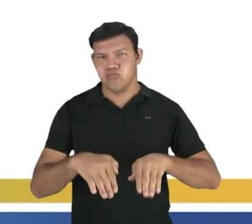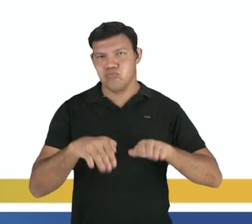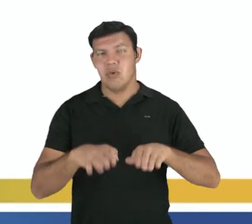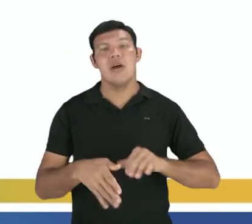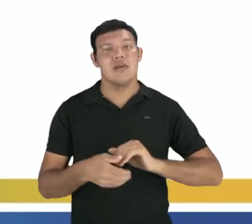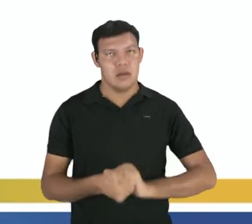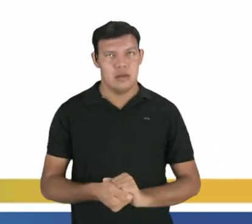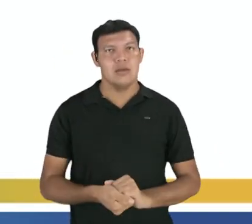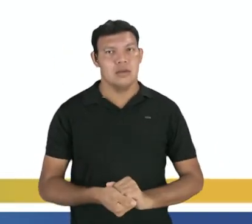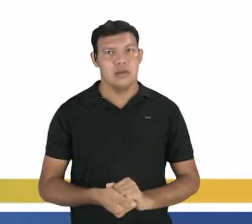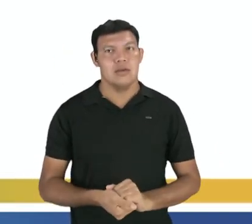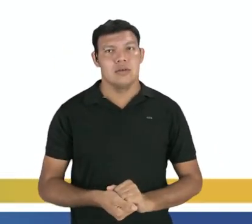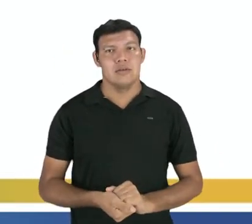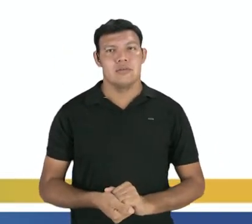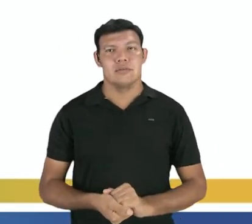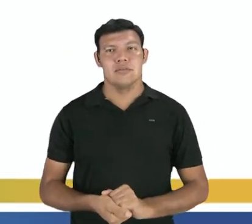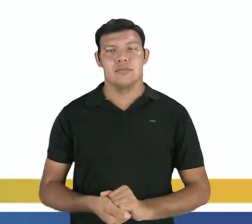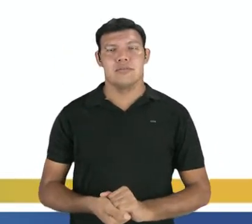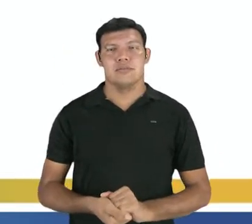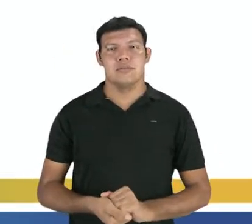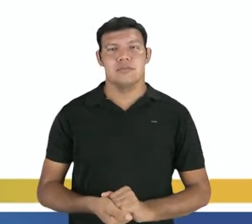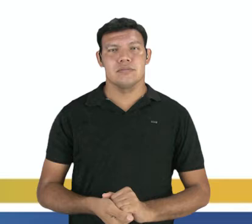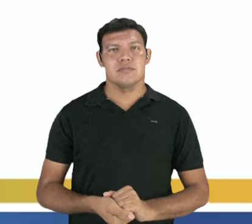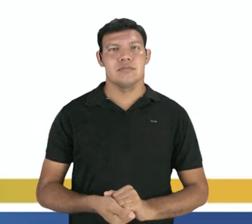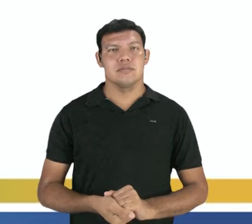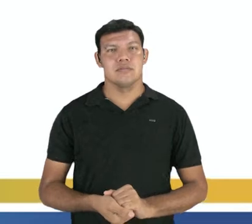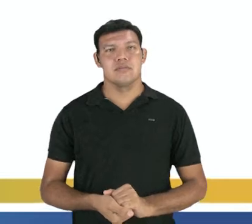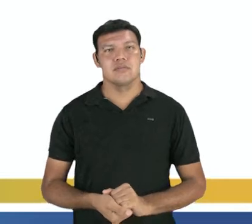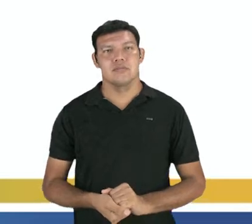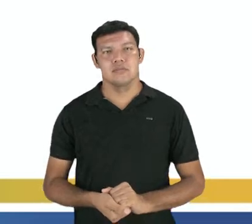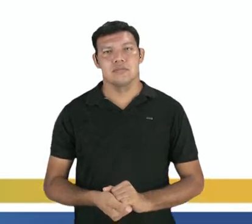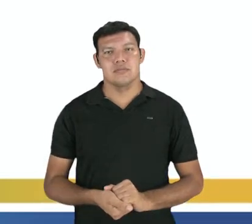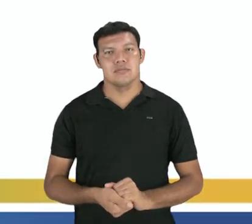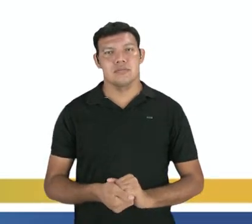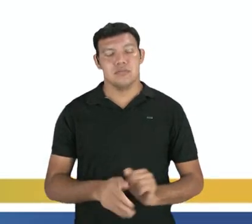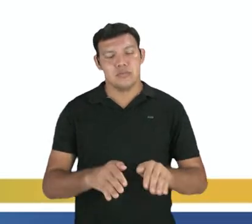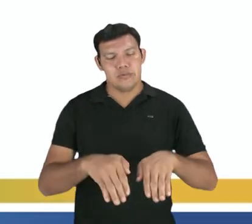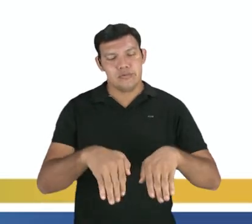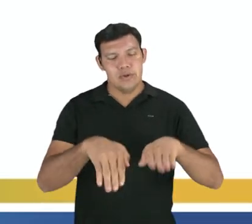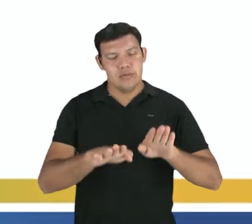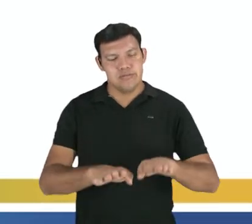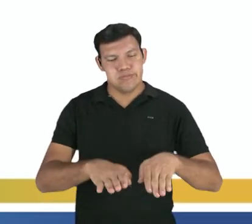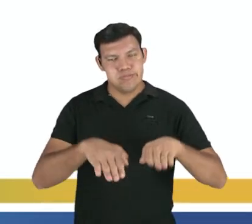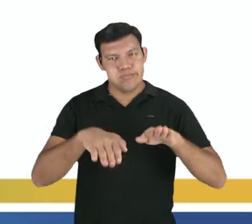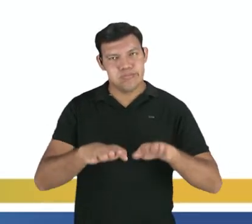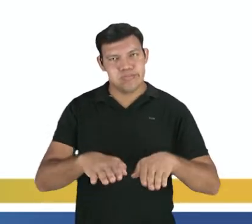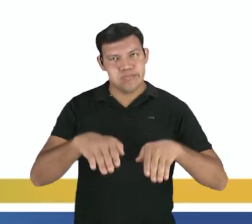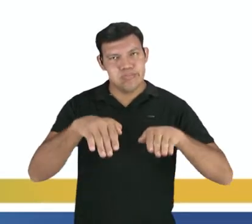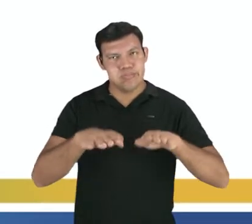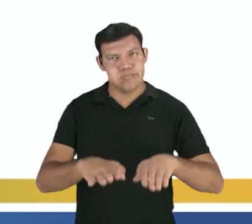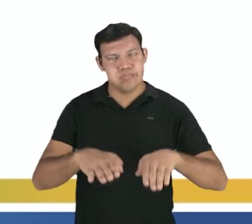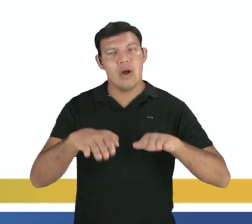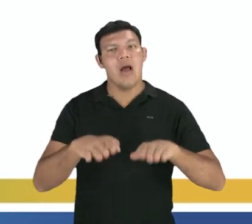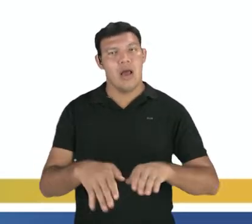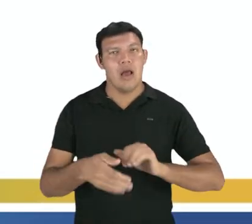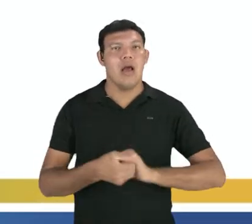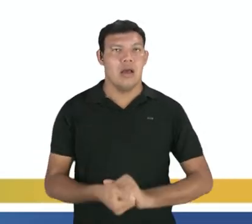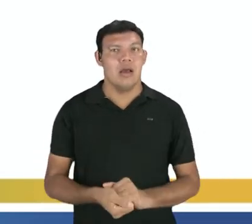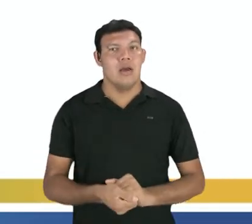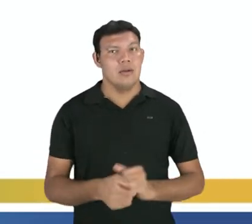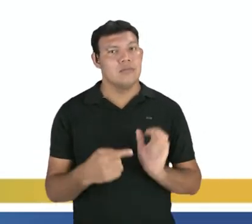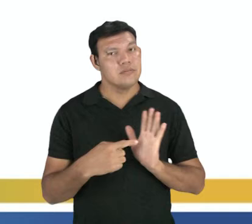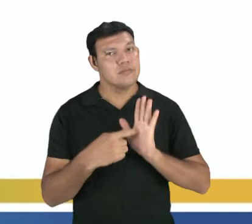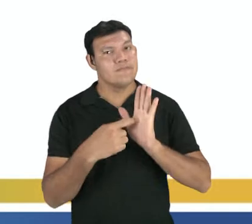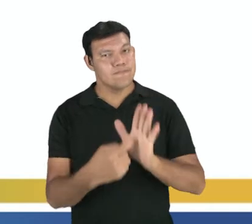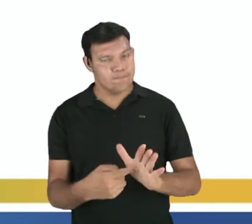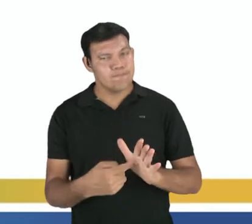a parte, né, de se fiar os tecidos, a tecelagem, né, ela vai também trazendo aí